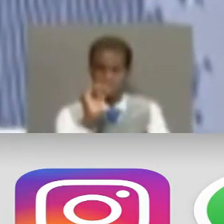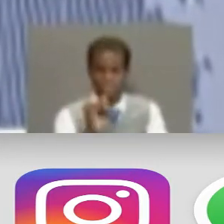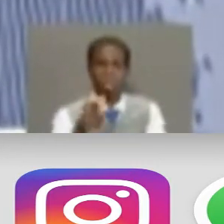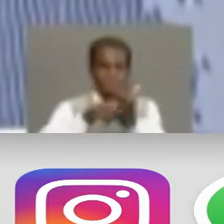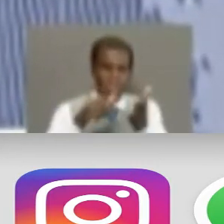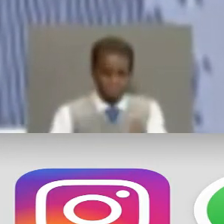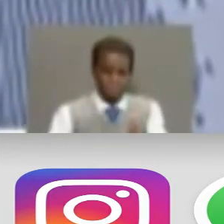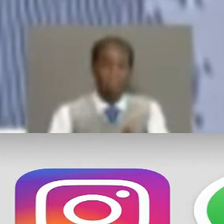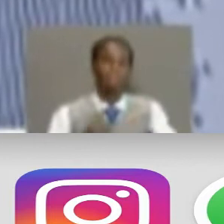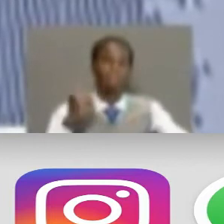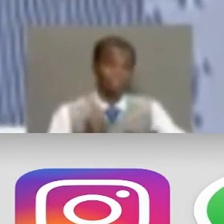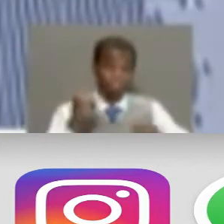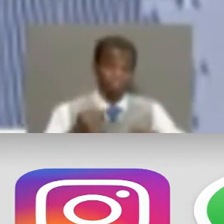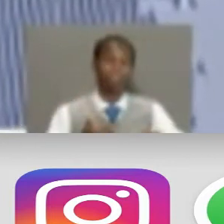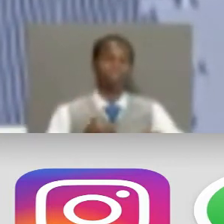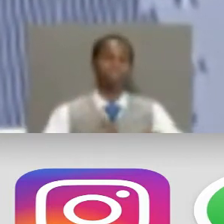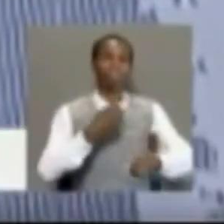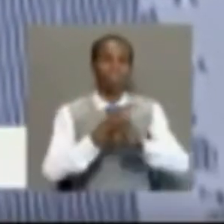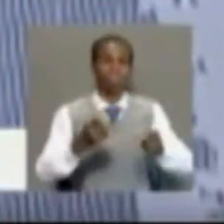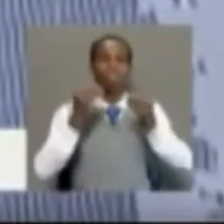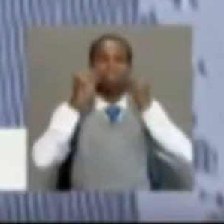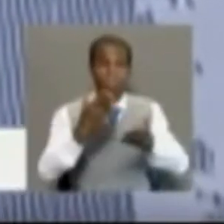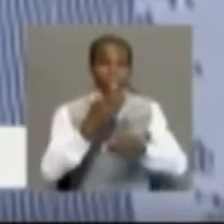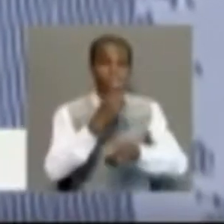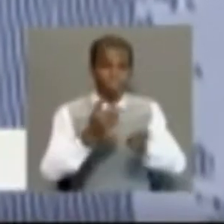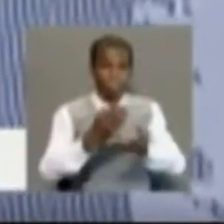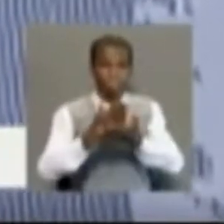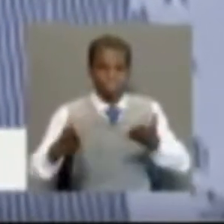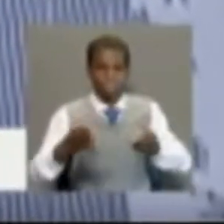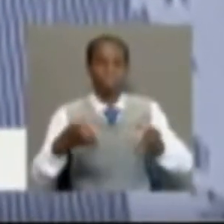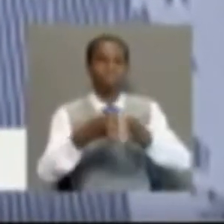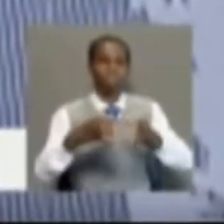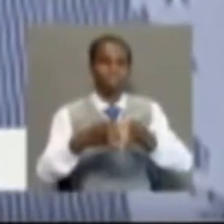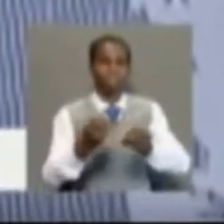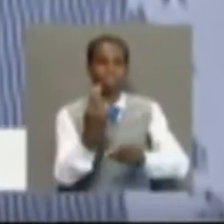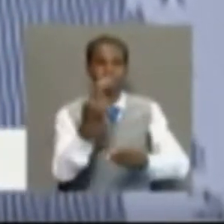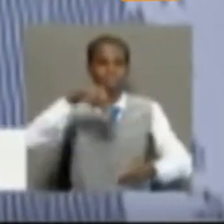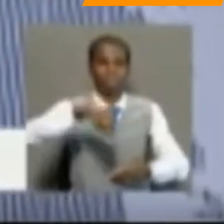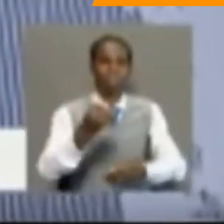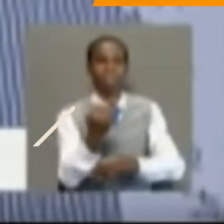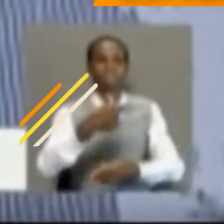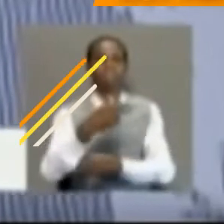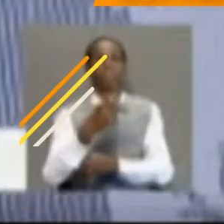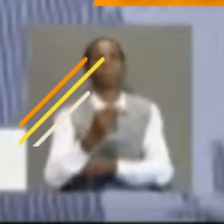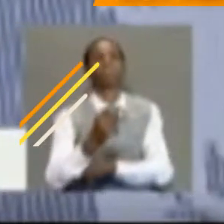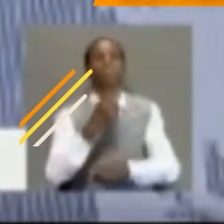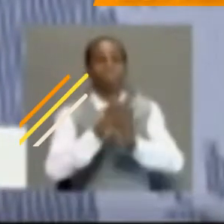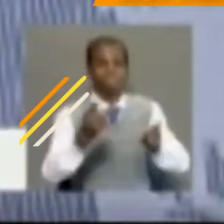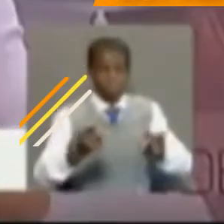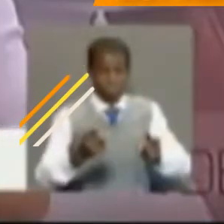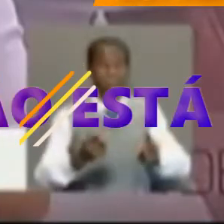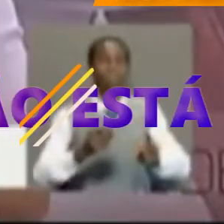cumprimento escrupuloso por parte deste órgão, por parte da UNITA, no caso, em relação ao acórdão preferido pelo